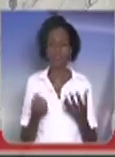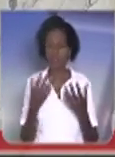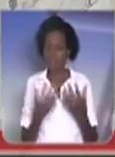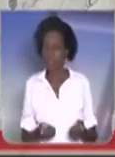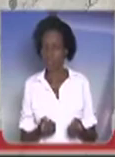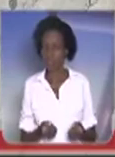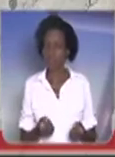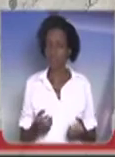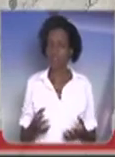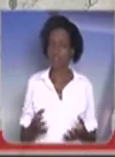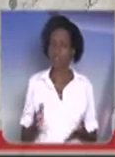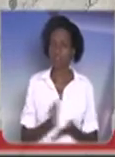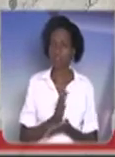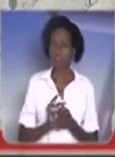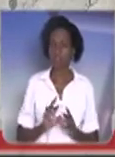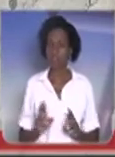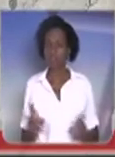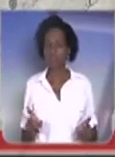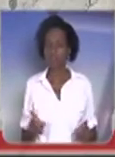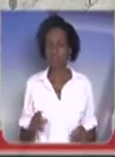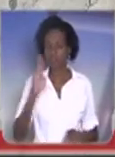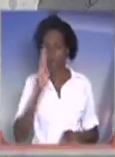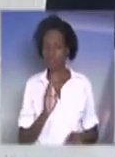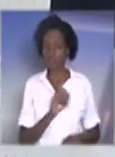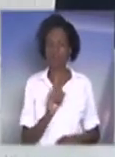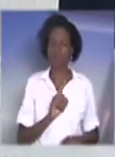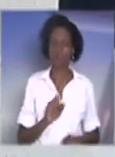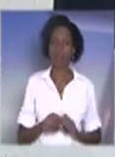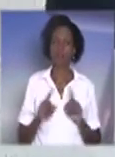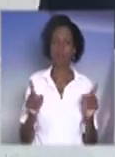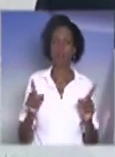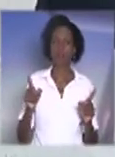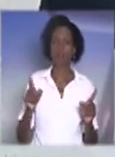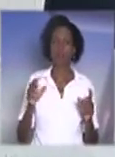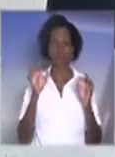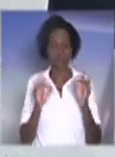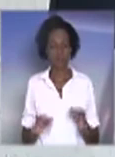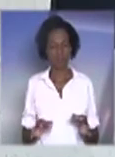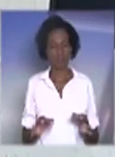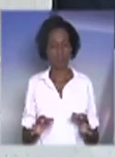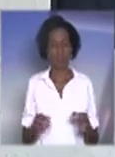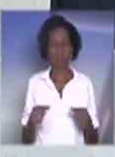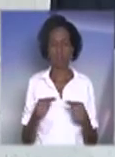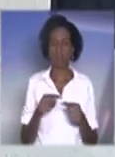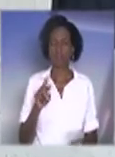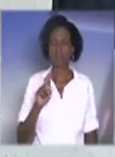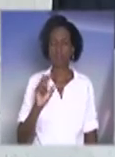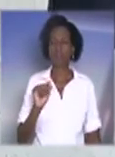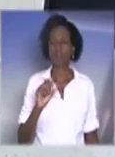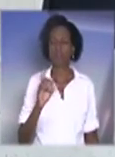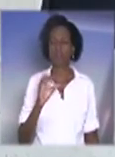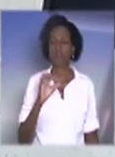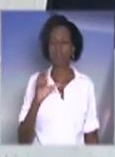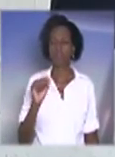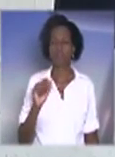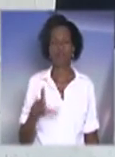bem bolado nunca é de graça, mas a gente que quer fazer a coisa correta, a gente é tido como radical, é interessante. E a gente quer justamente